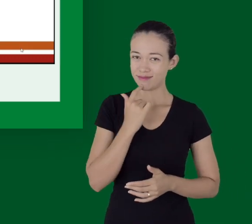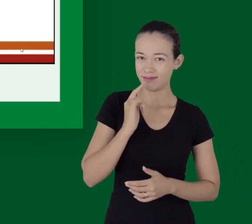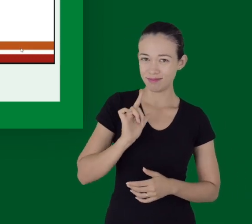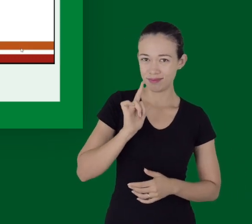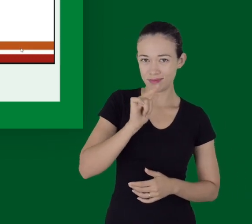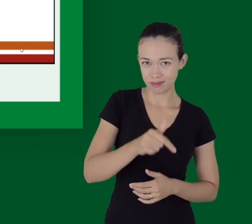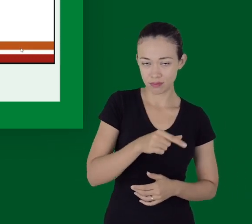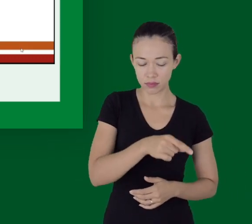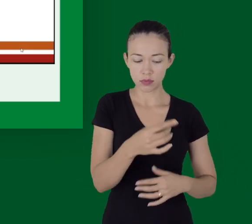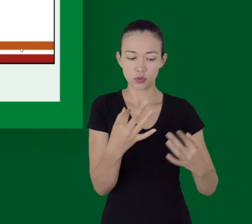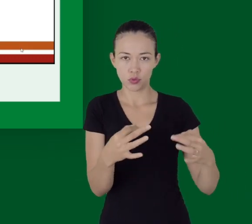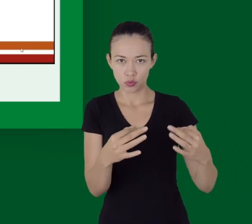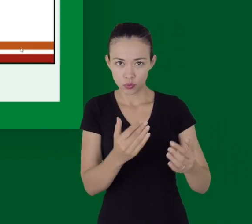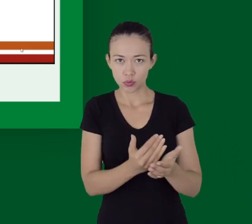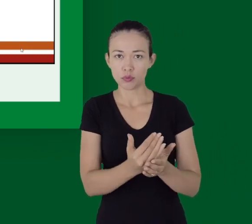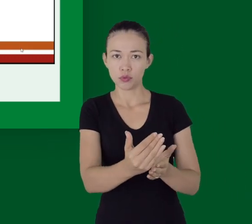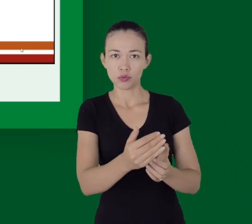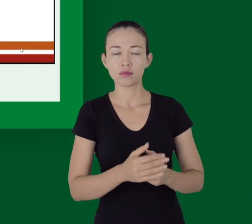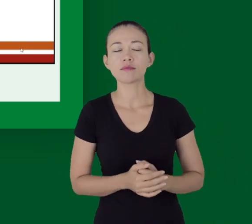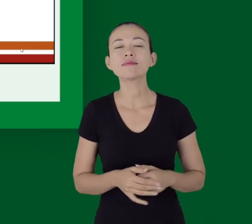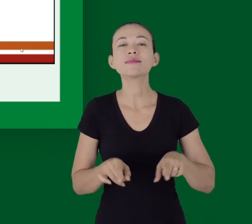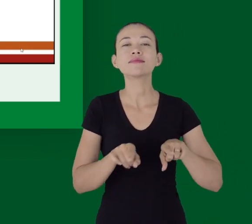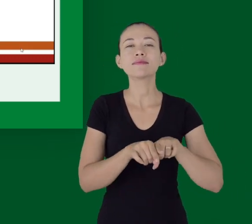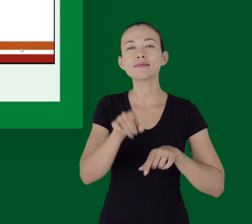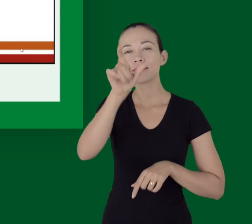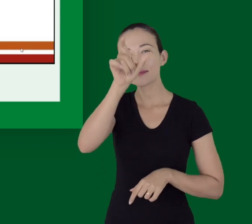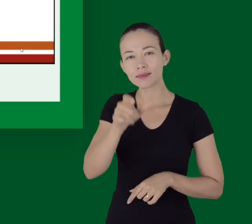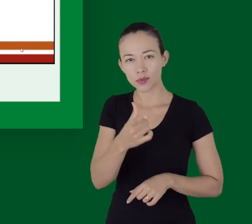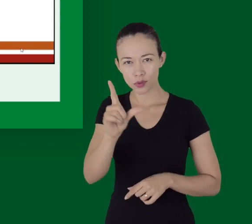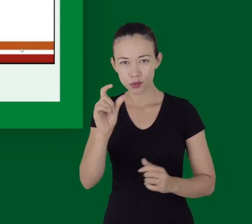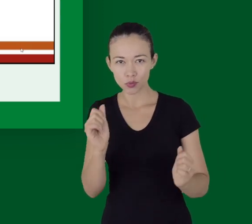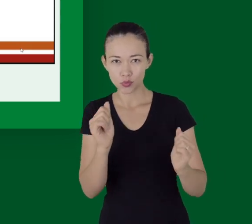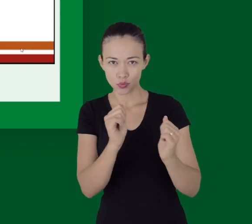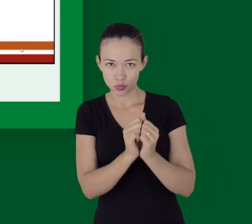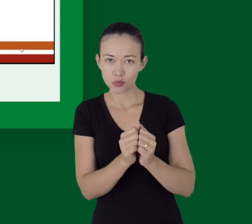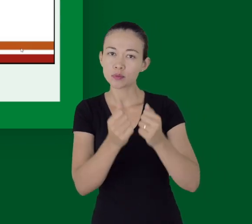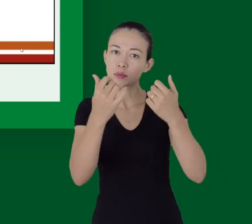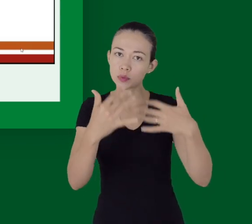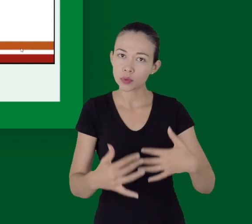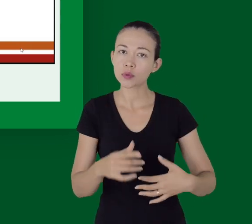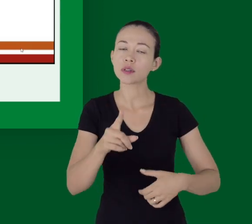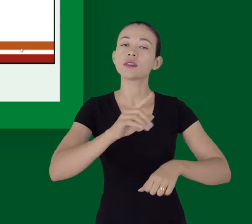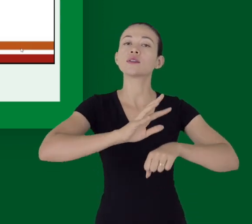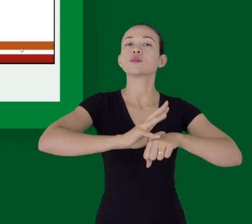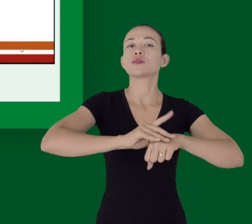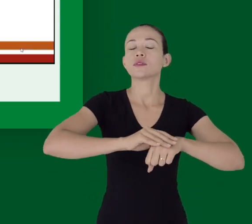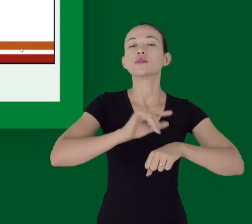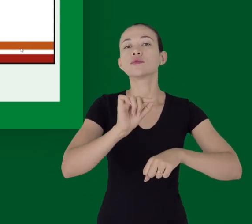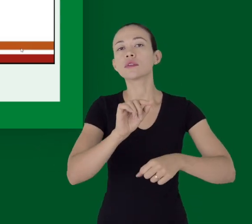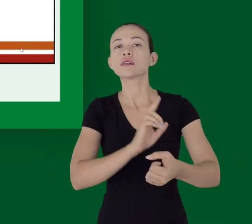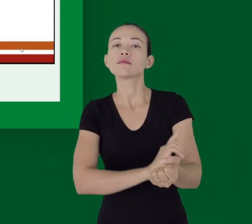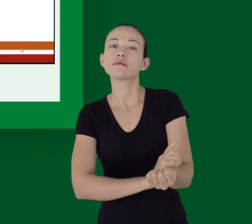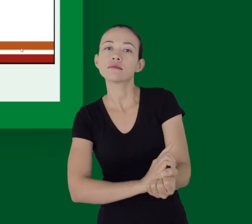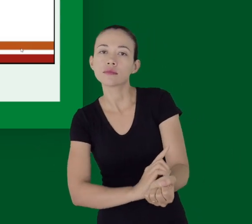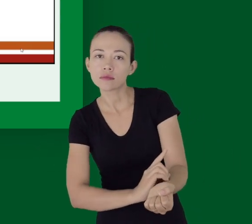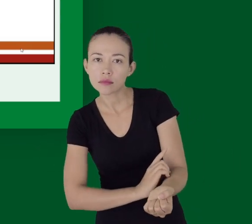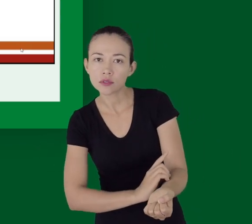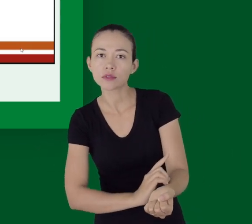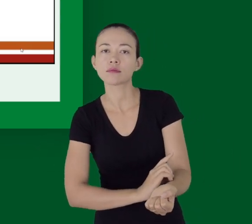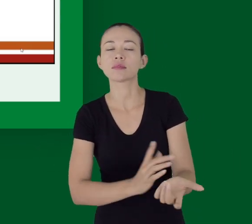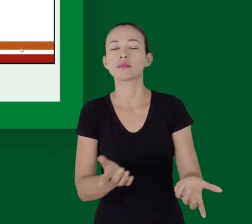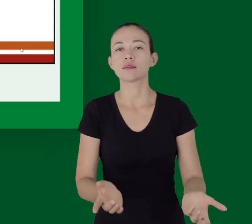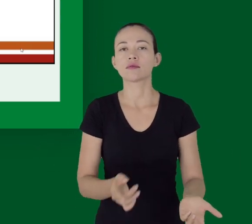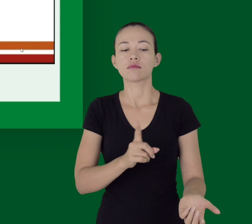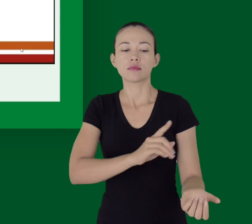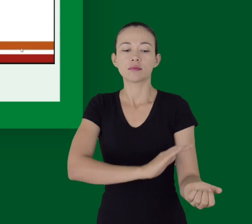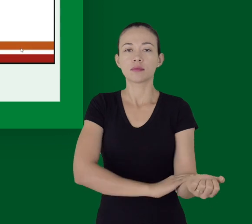a acompanhante falou que ele tinha algumas comorbidades, diabético, hipertenso, tabagista, e não tinha